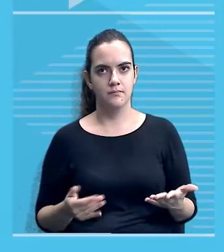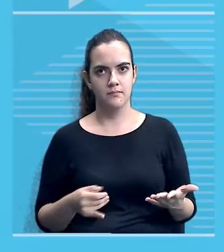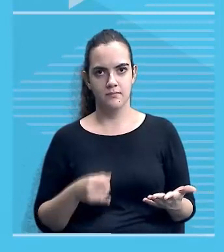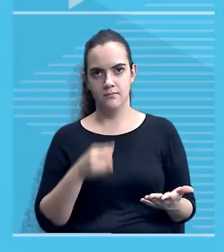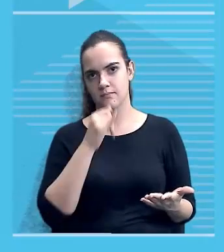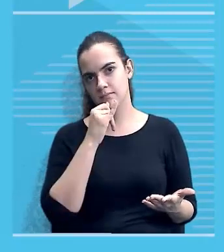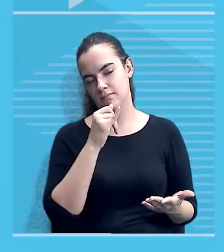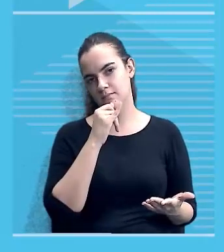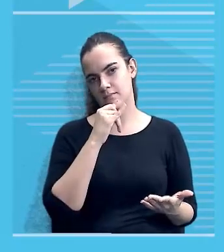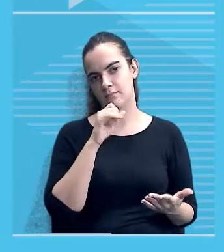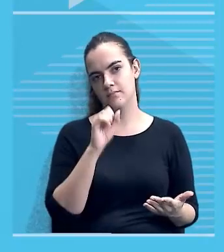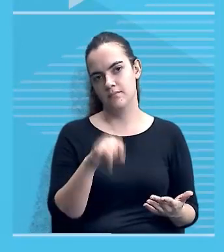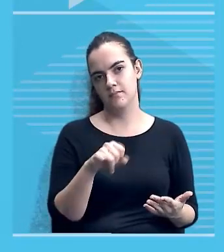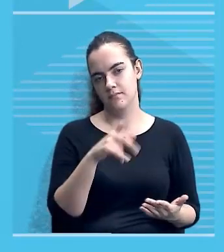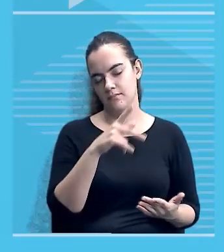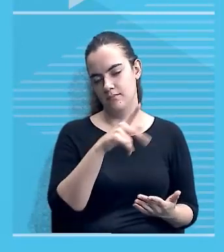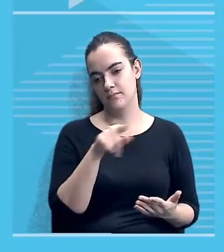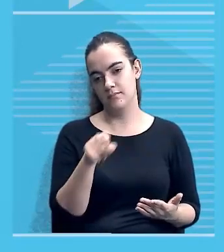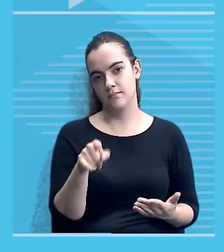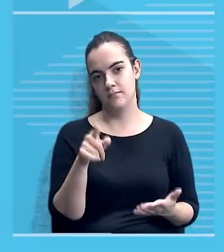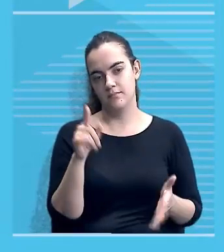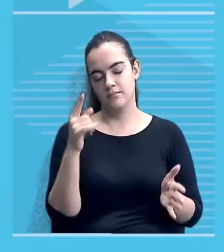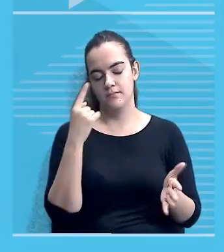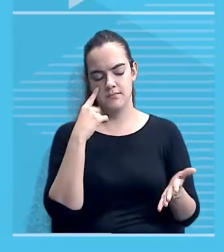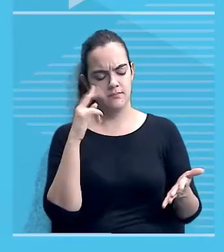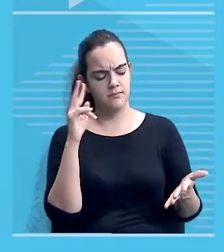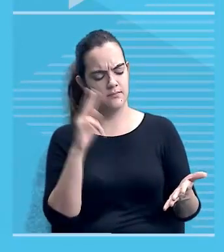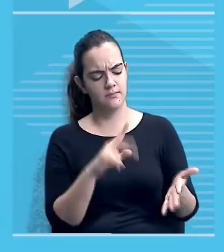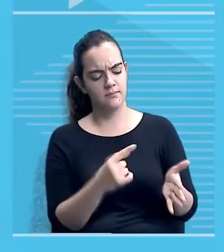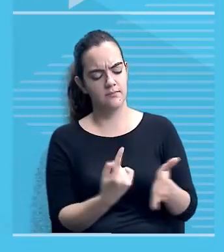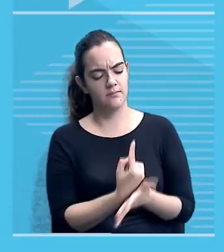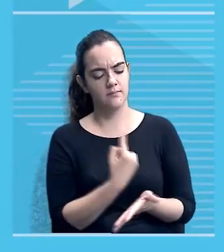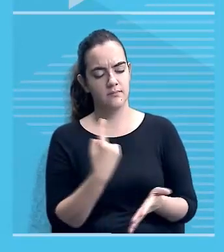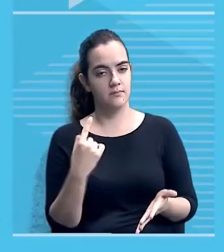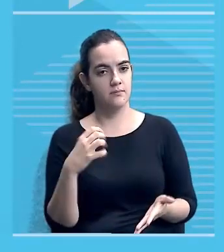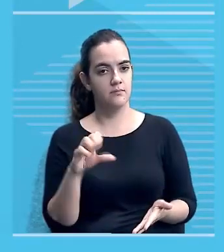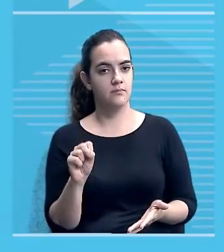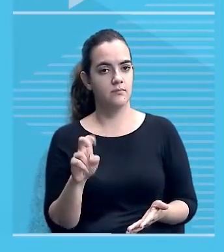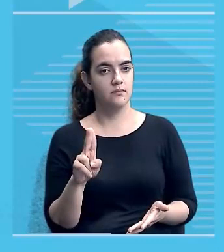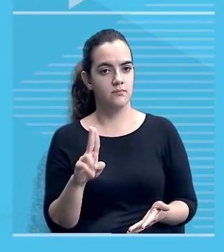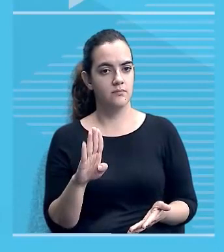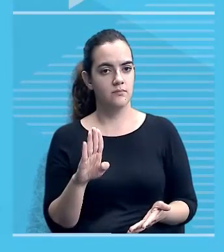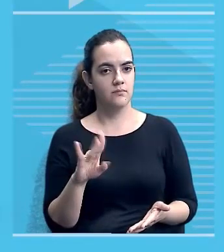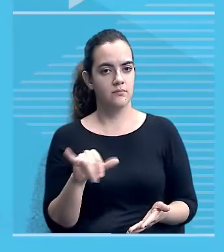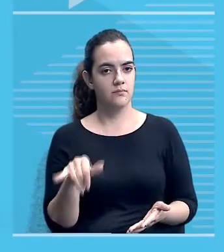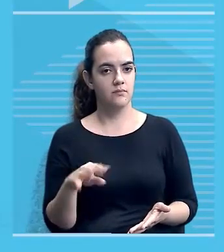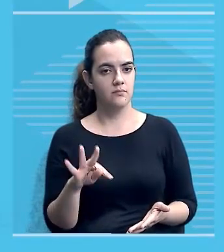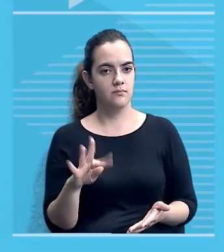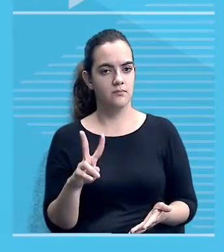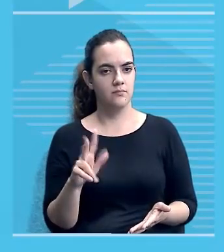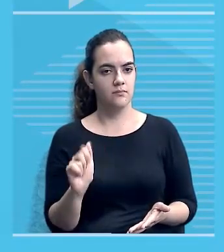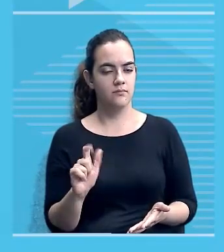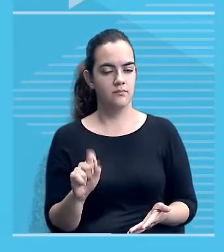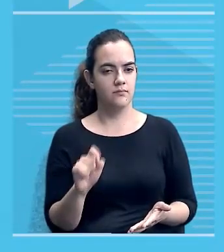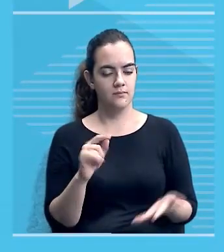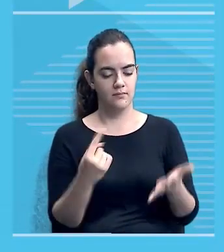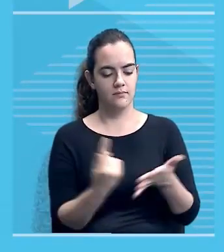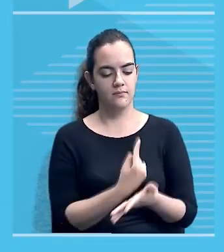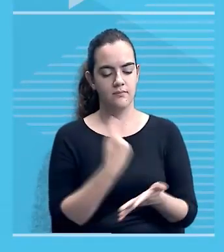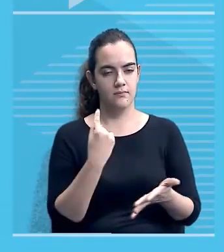dar meio ponto porque acertou uma parte não objetiva o erra Ou acerta